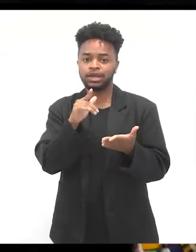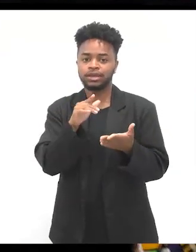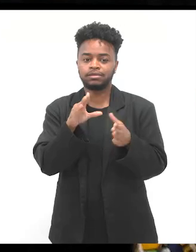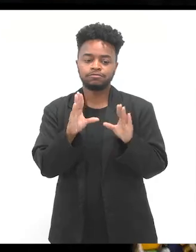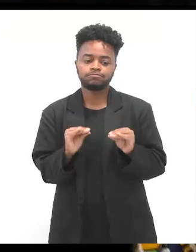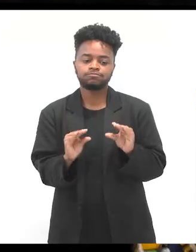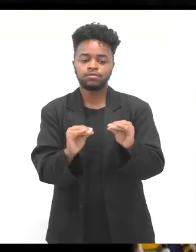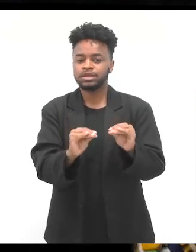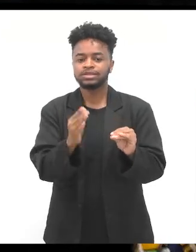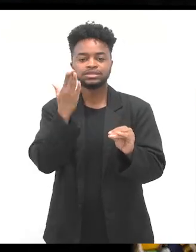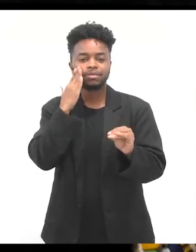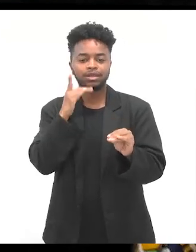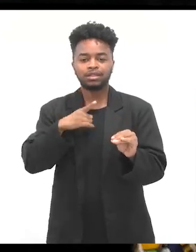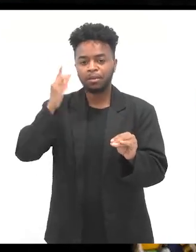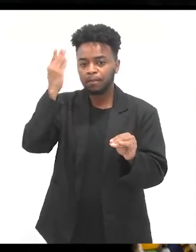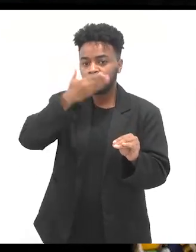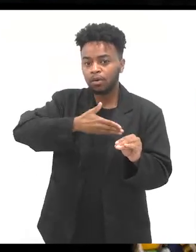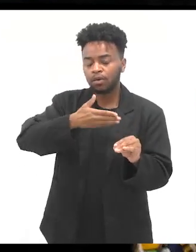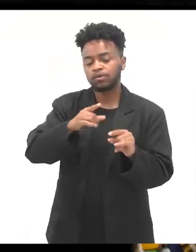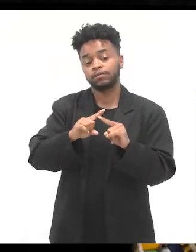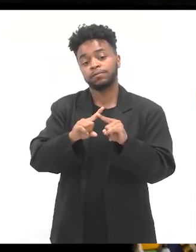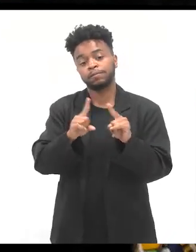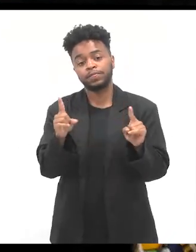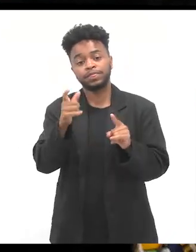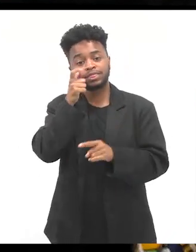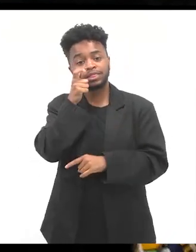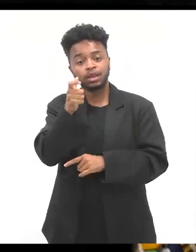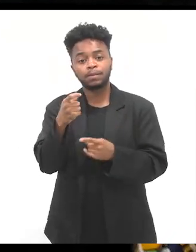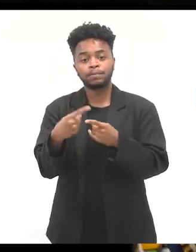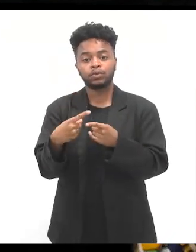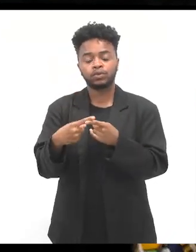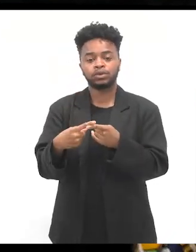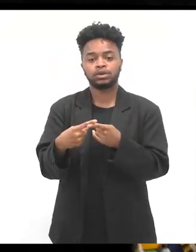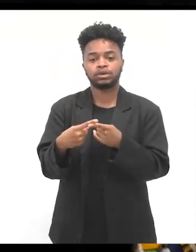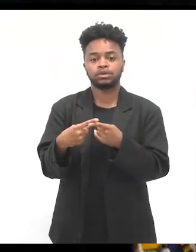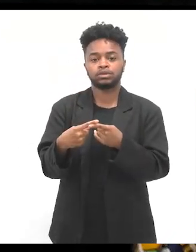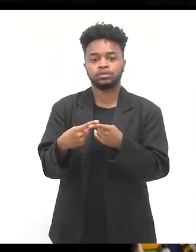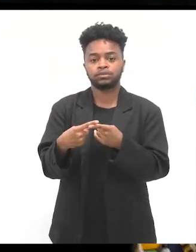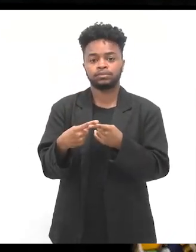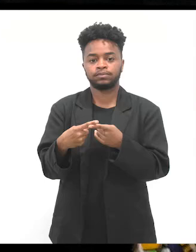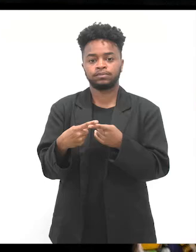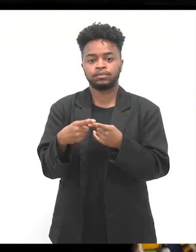gente tem sempre algo como tirar a prova. E é muito interessante, porque a gente tem